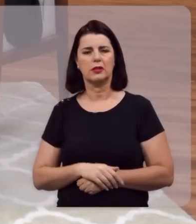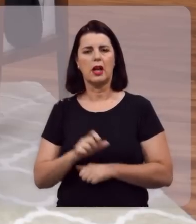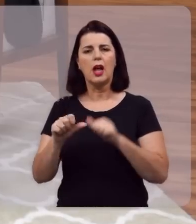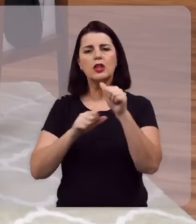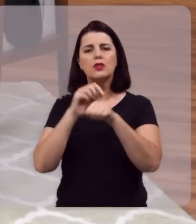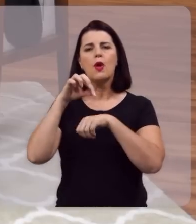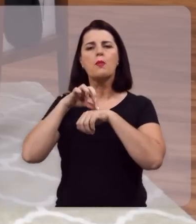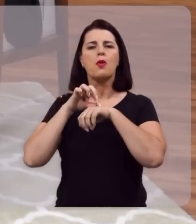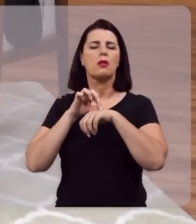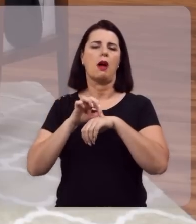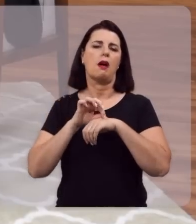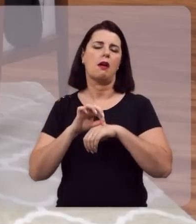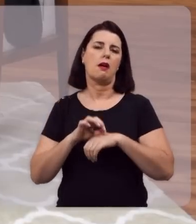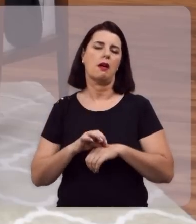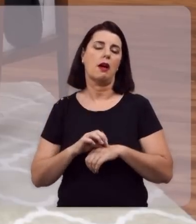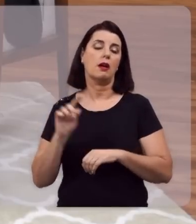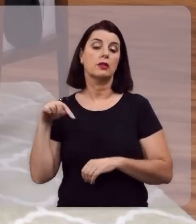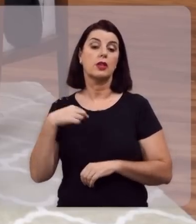certa forma,